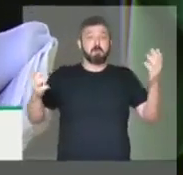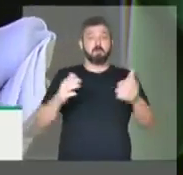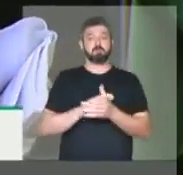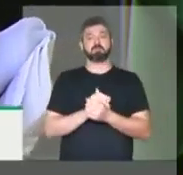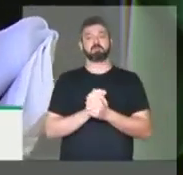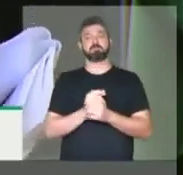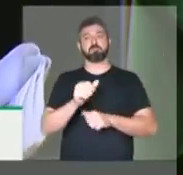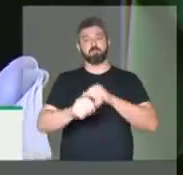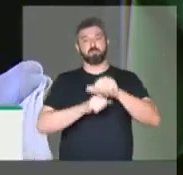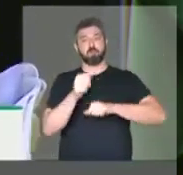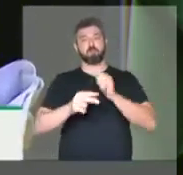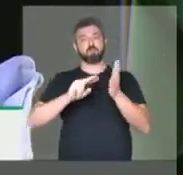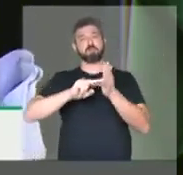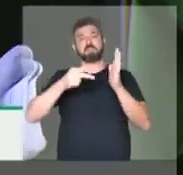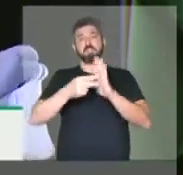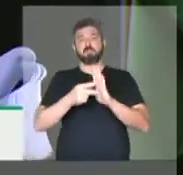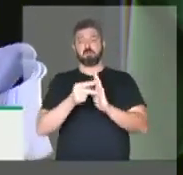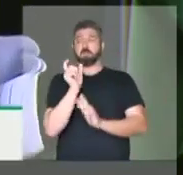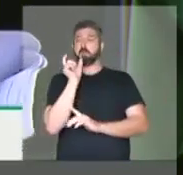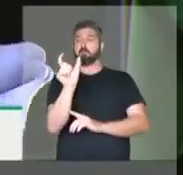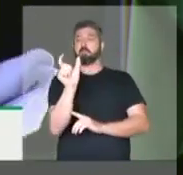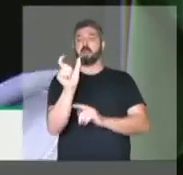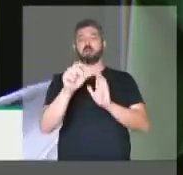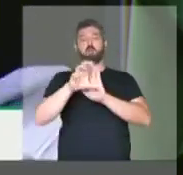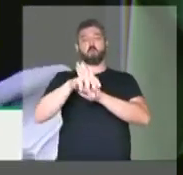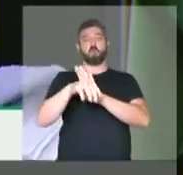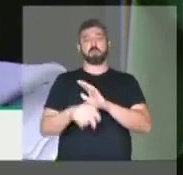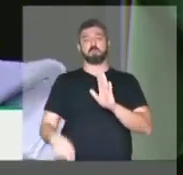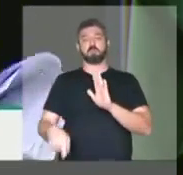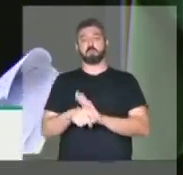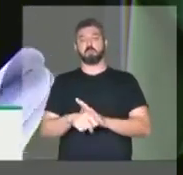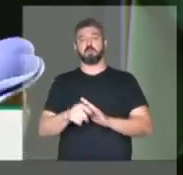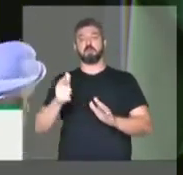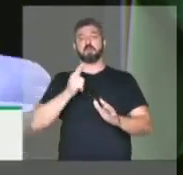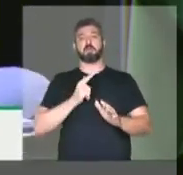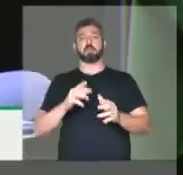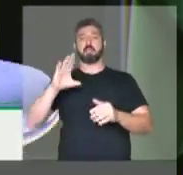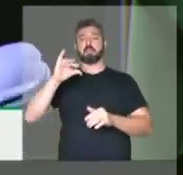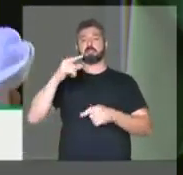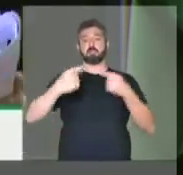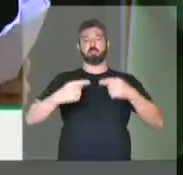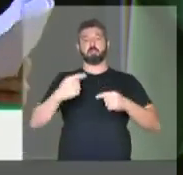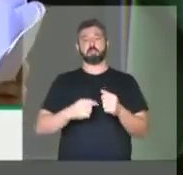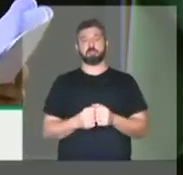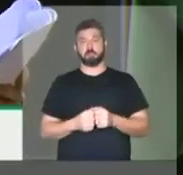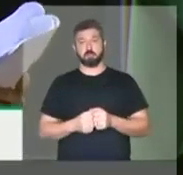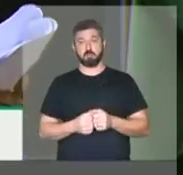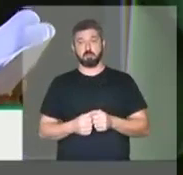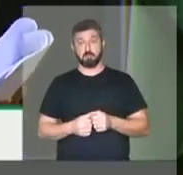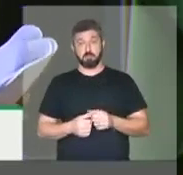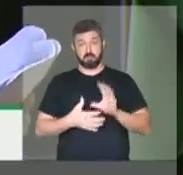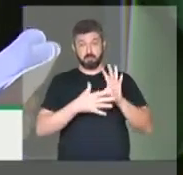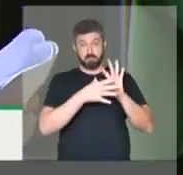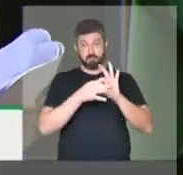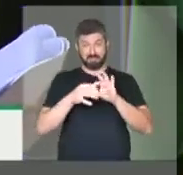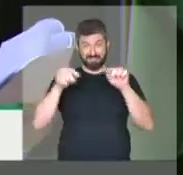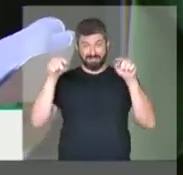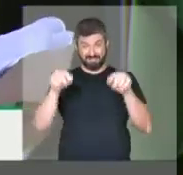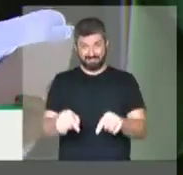então modificar o significado das palavras e dos conceitos sedimentados pela ciência política. Neste